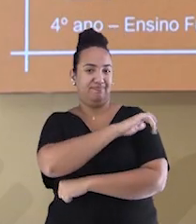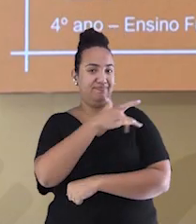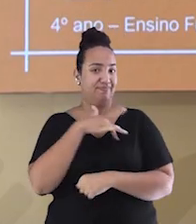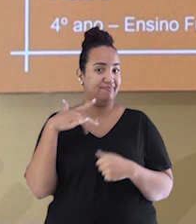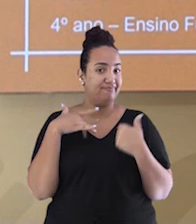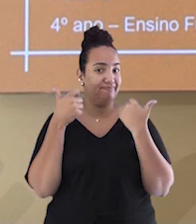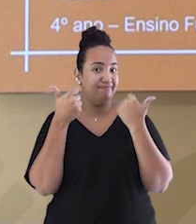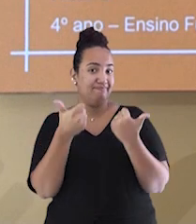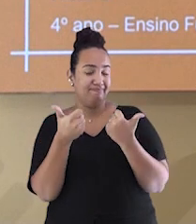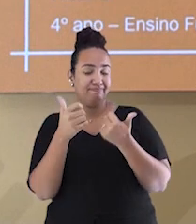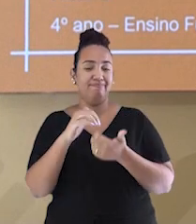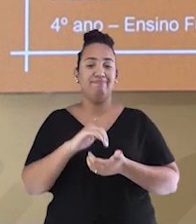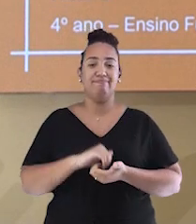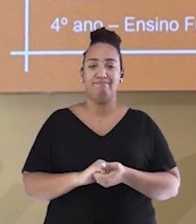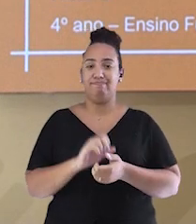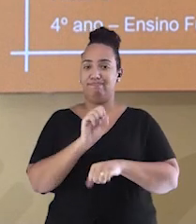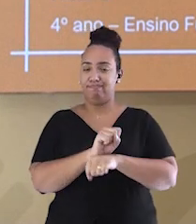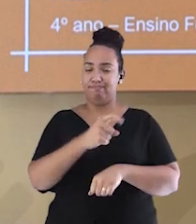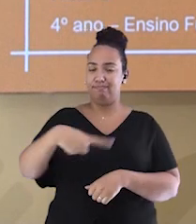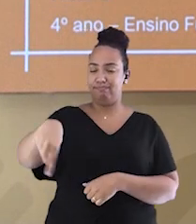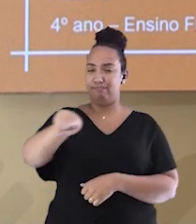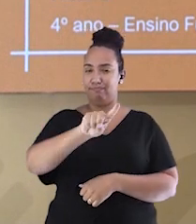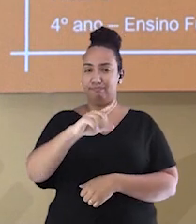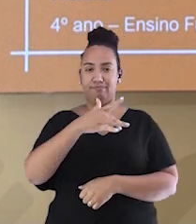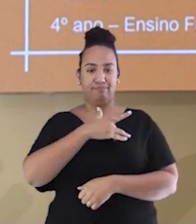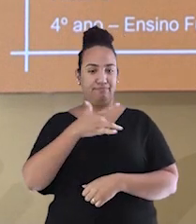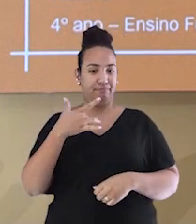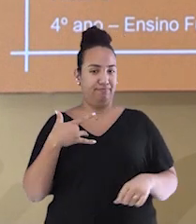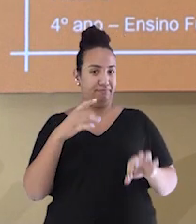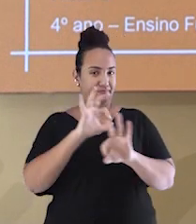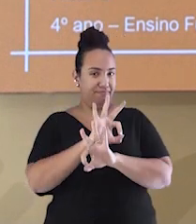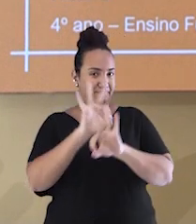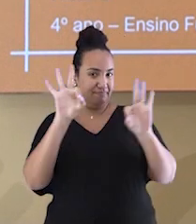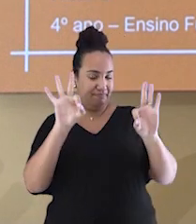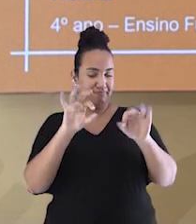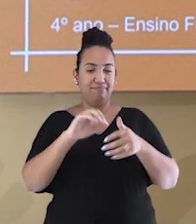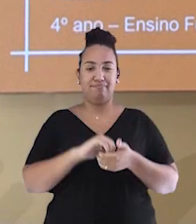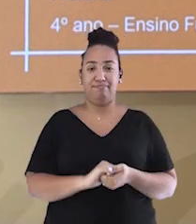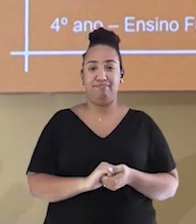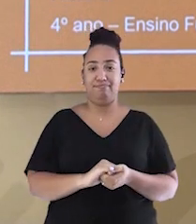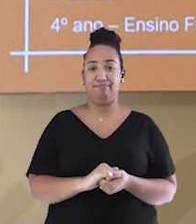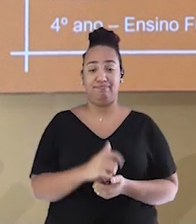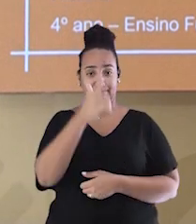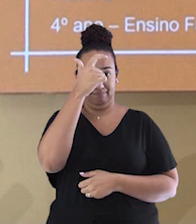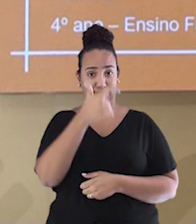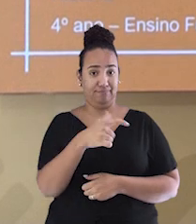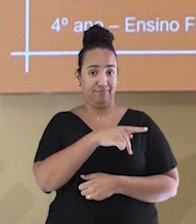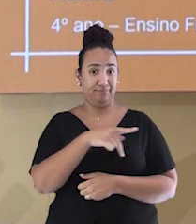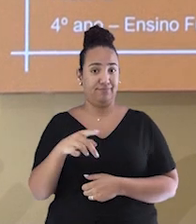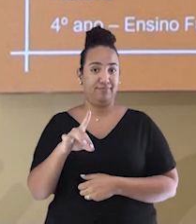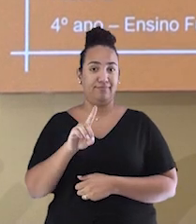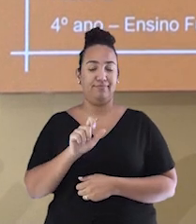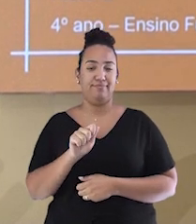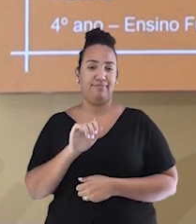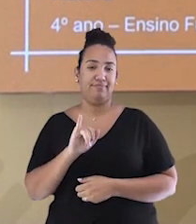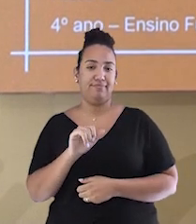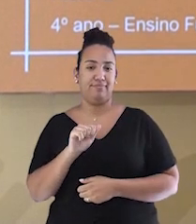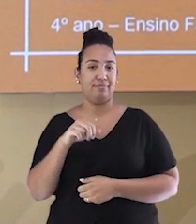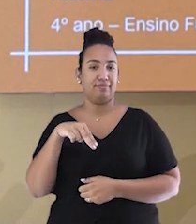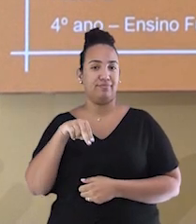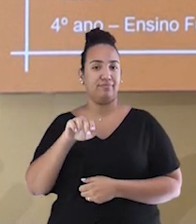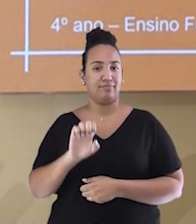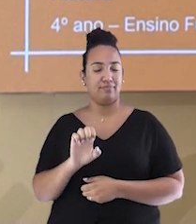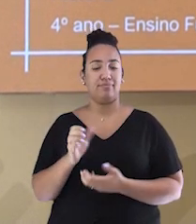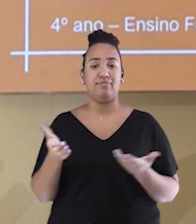estudante! Tudo bem com você? Espero que você esteja se cuidando e muito bem de saúde. Eu sou a professora